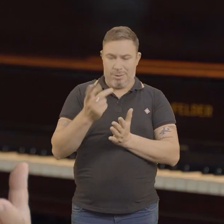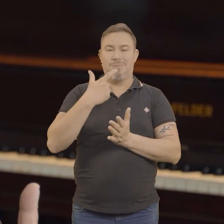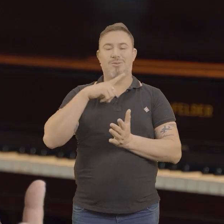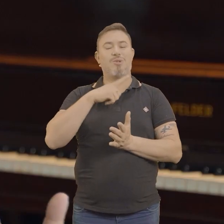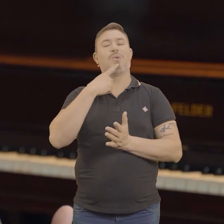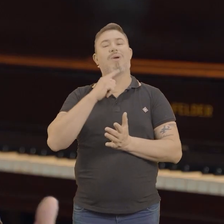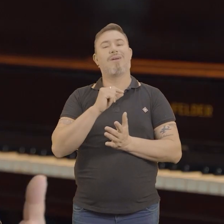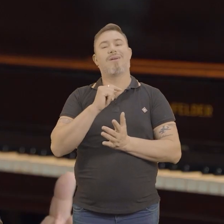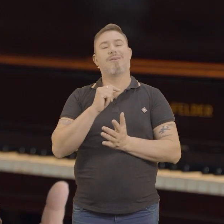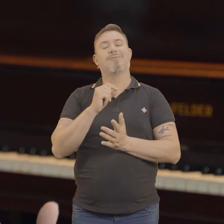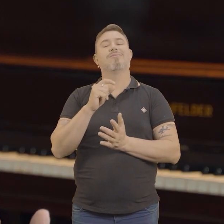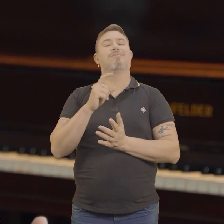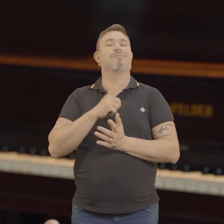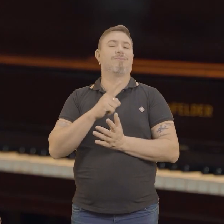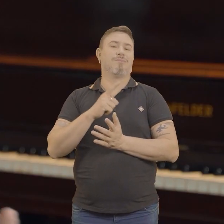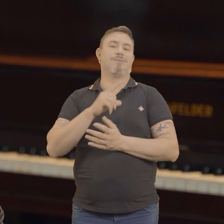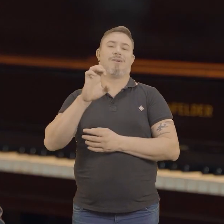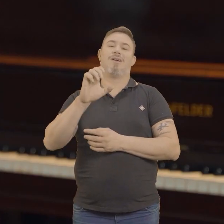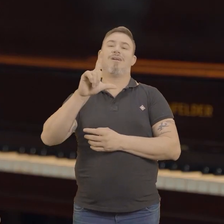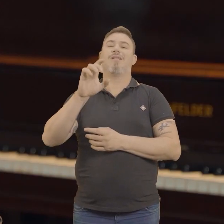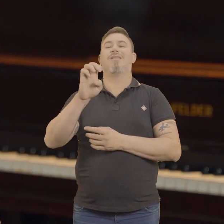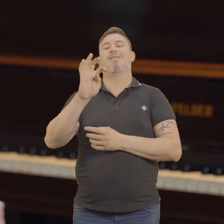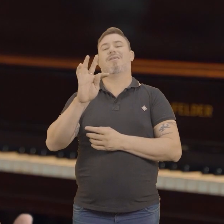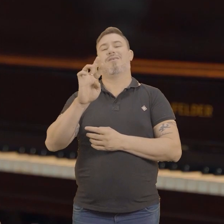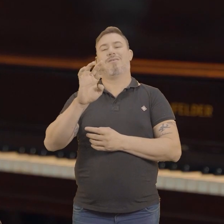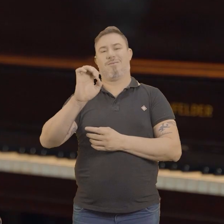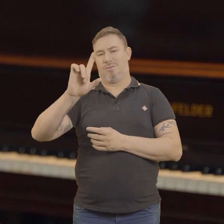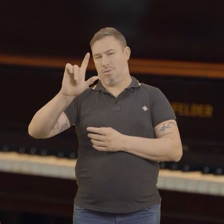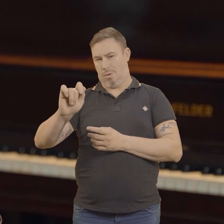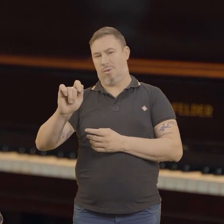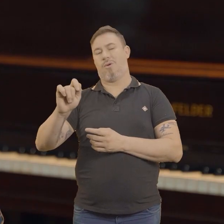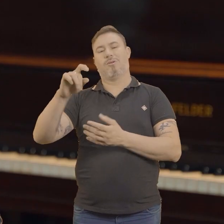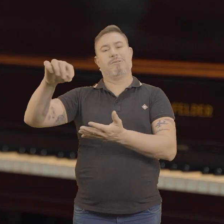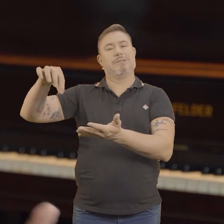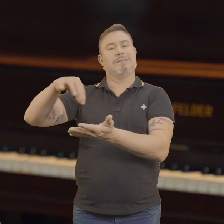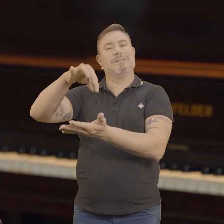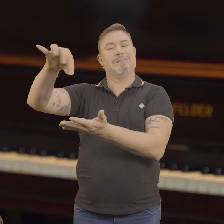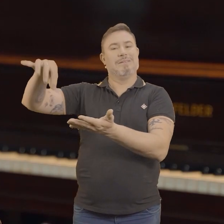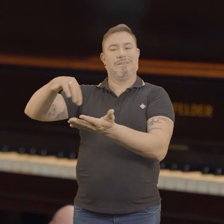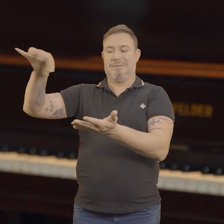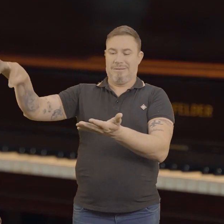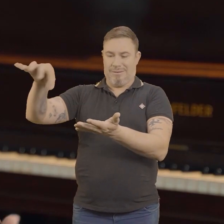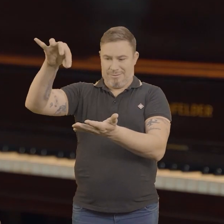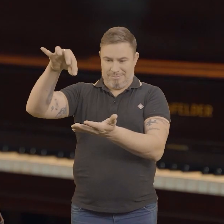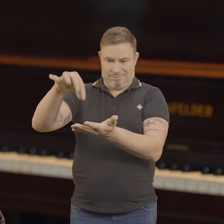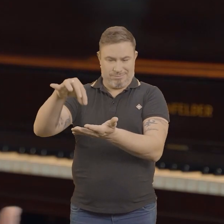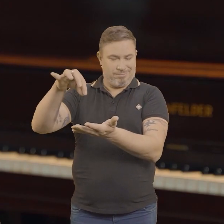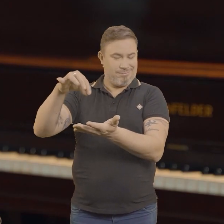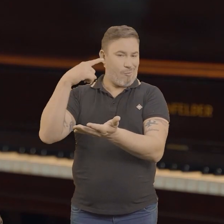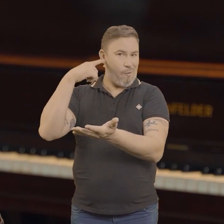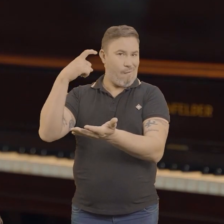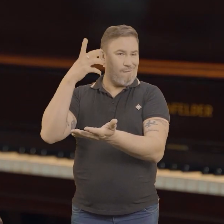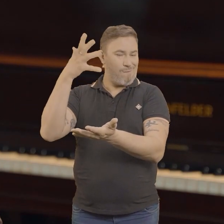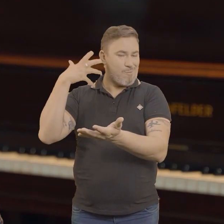também, que ela tinha uma eletrola e ela botava os discos para a gente ouvir aquelas peças que a gente ia estudar,